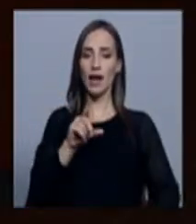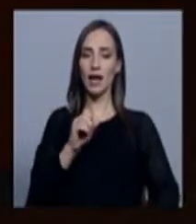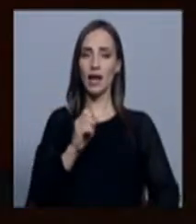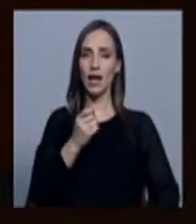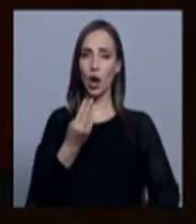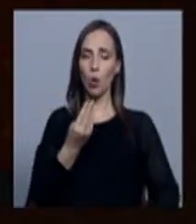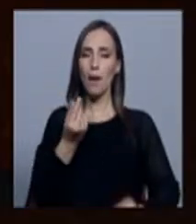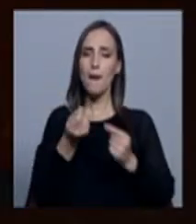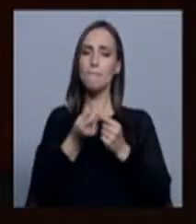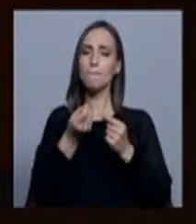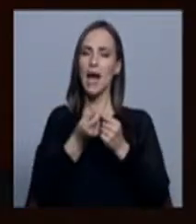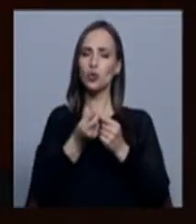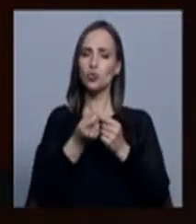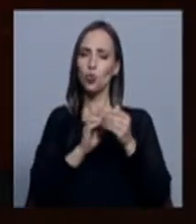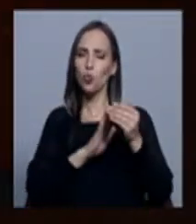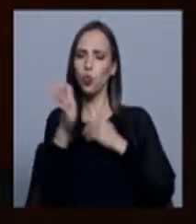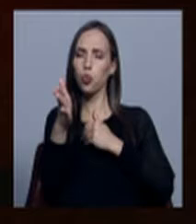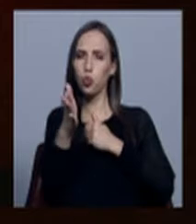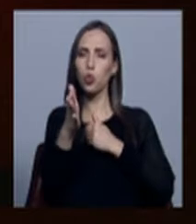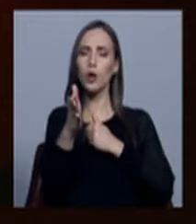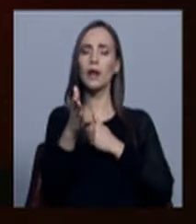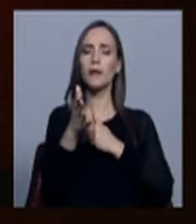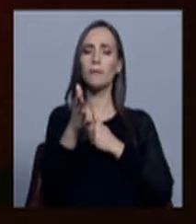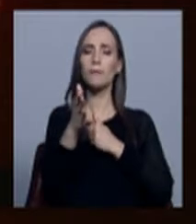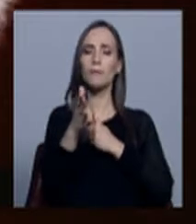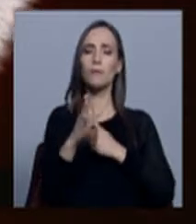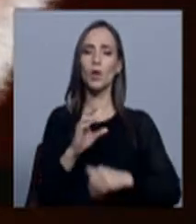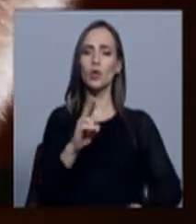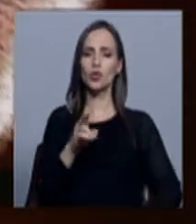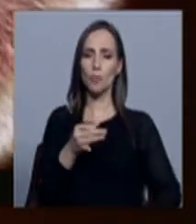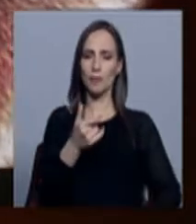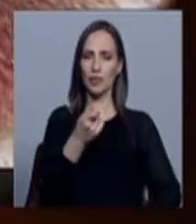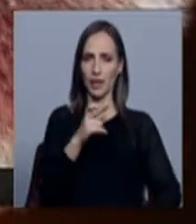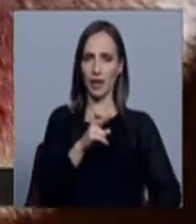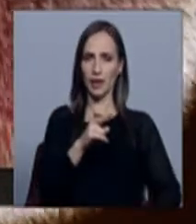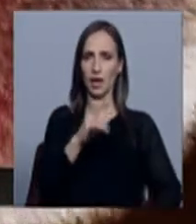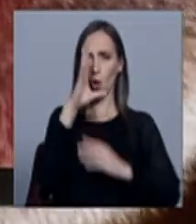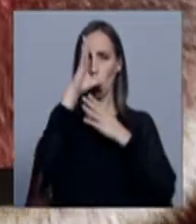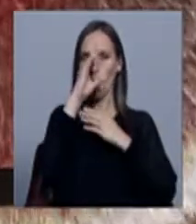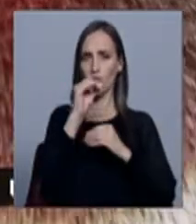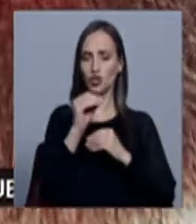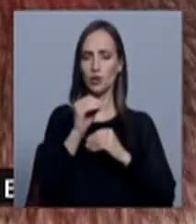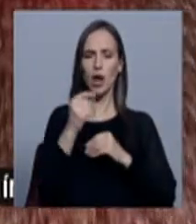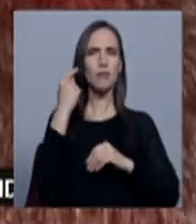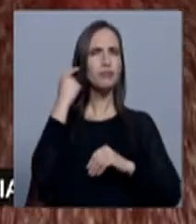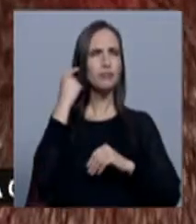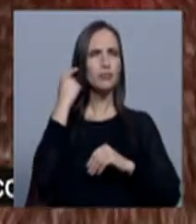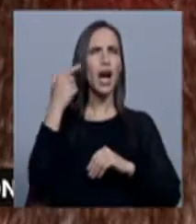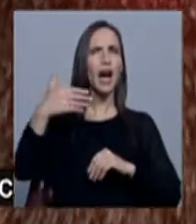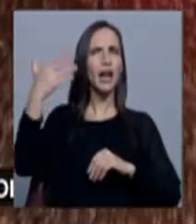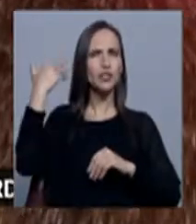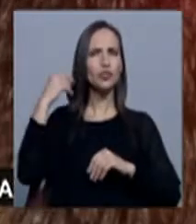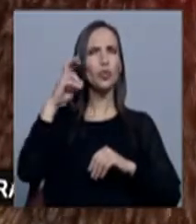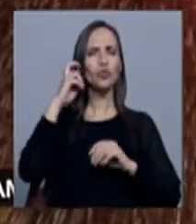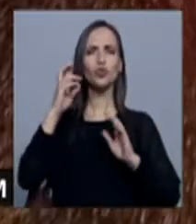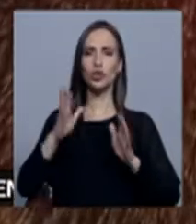da ionosfera de Júpiter e também de algumas das suas luas. E, portanto, eu já tinha ouvido este som algures. E foi isso que